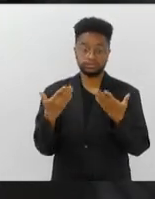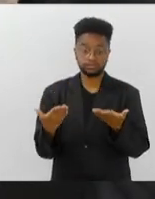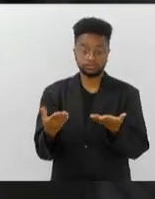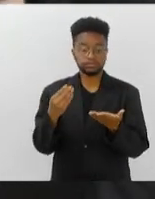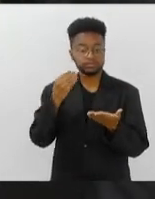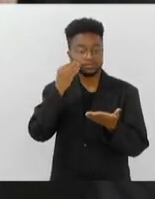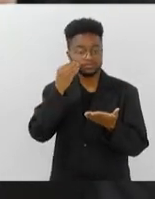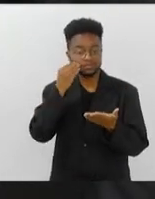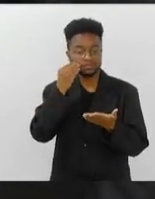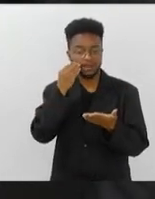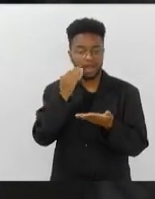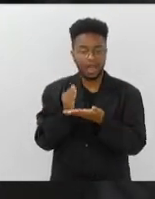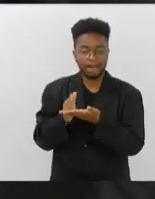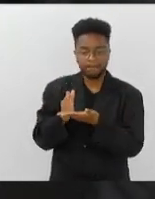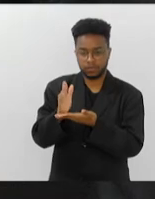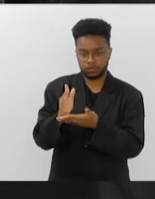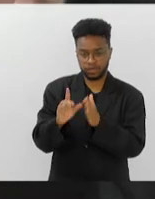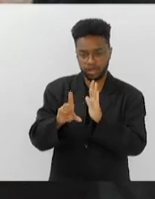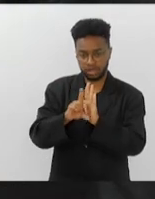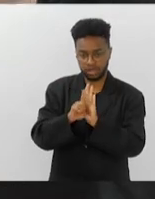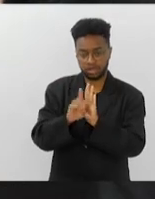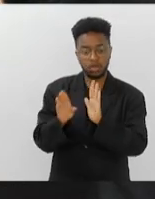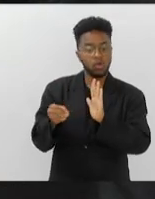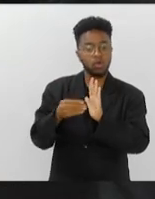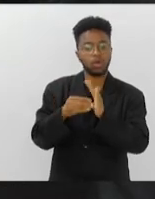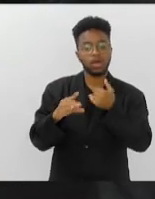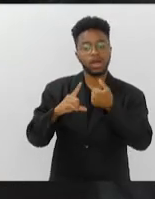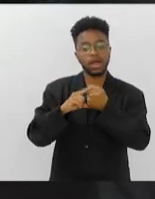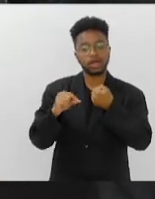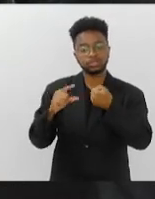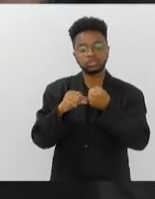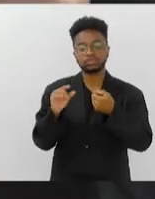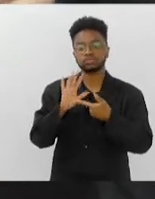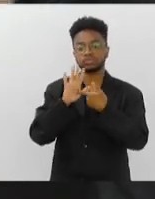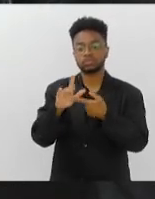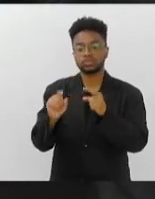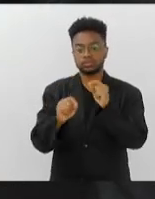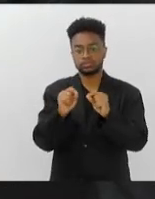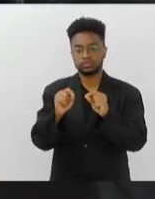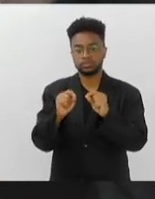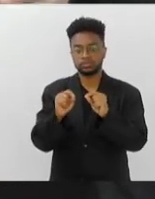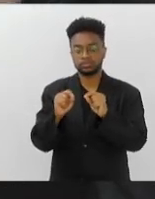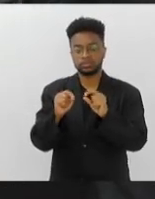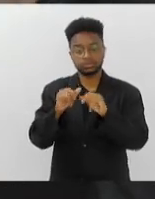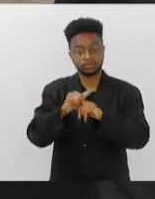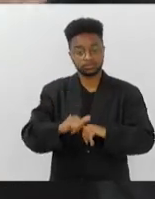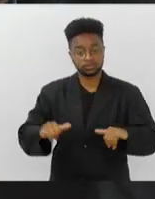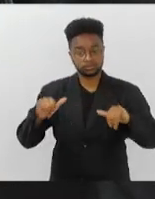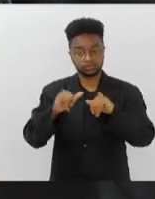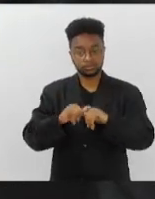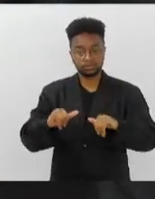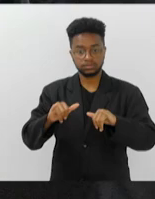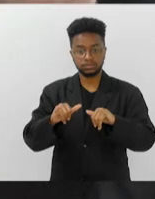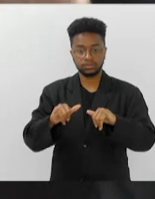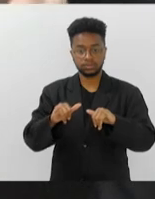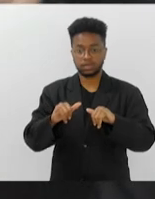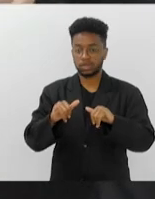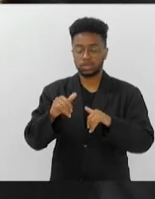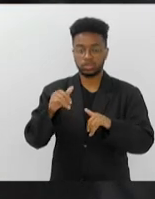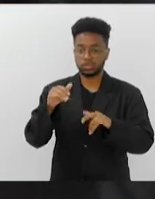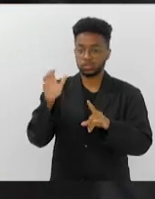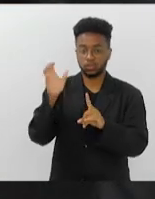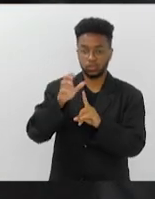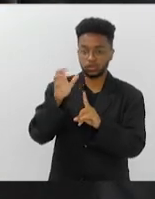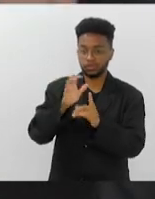alguma legalidade, a gente bota um artigo dizendo que a declaração de, não implica